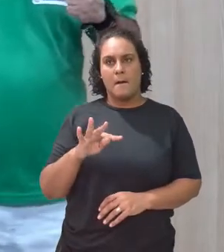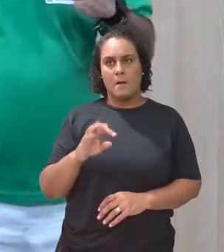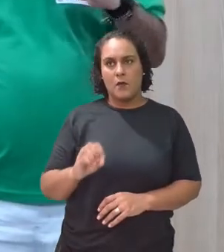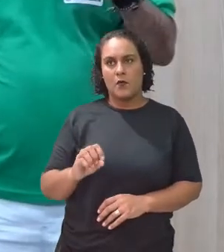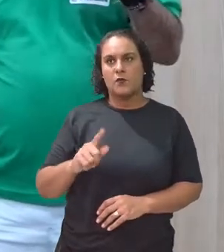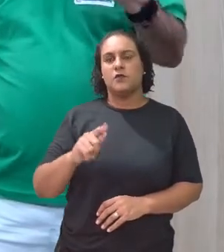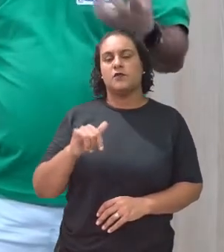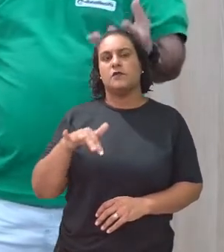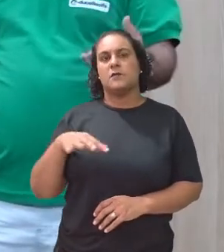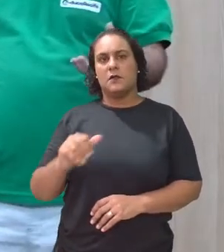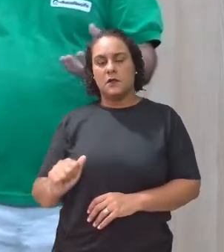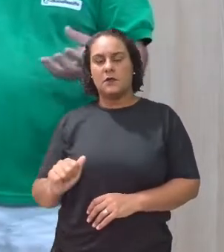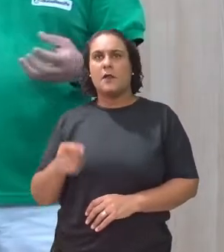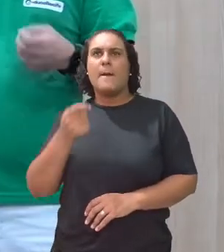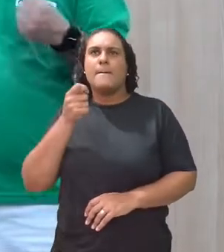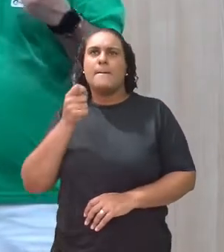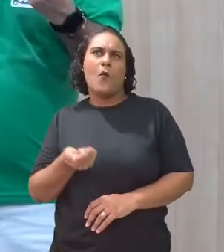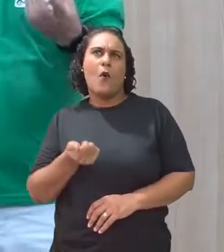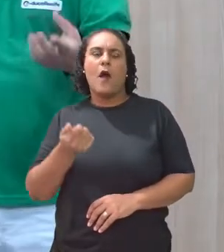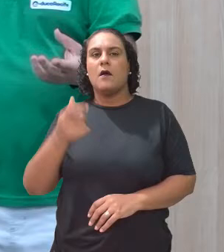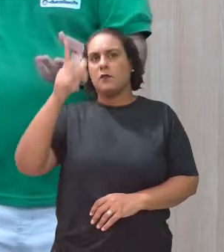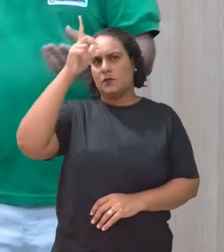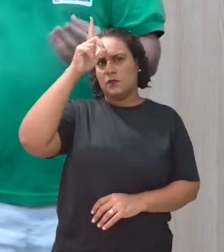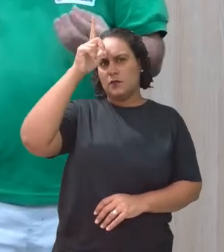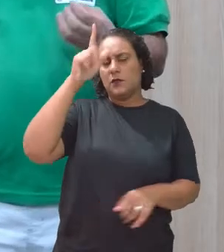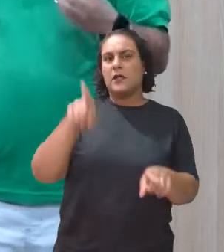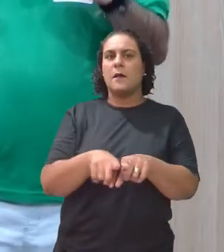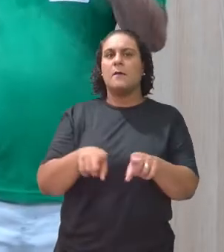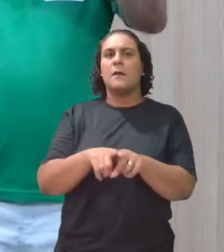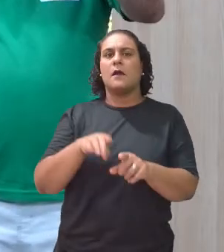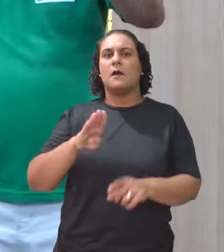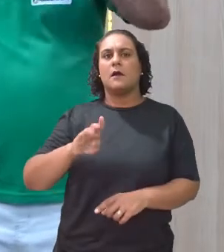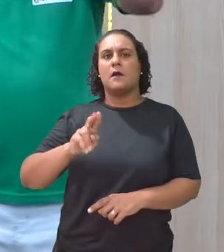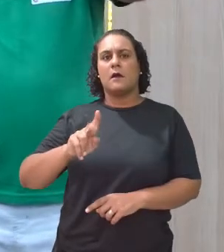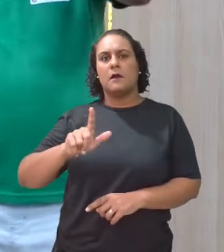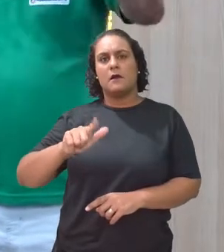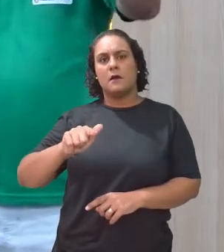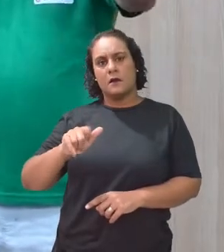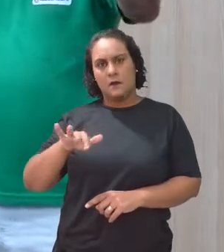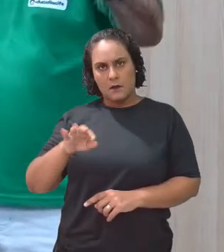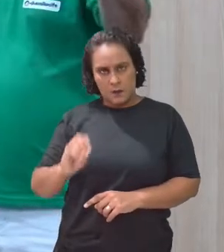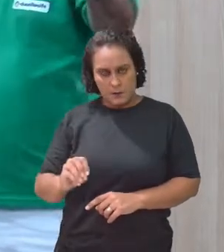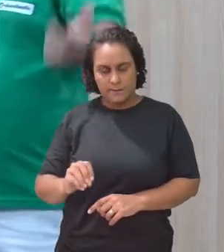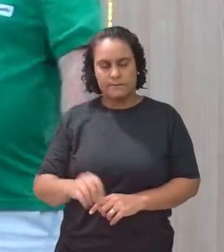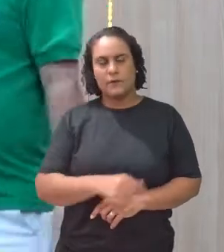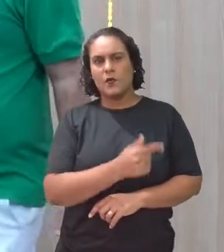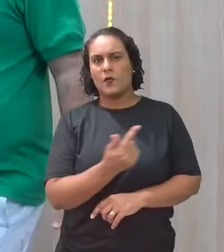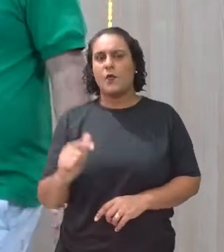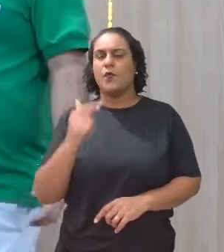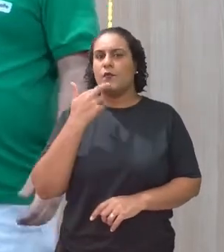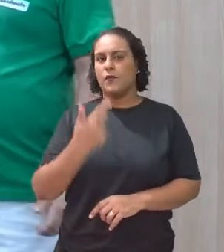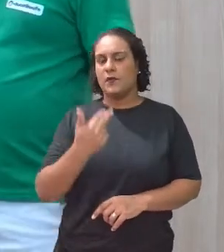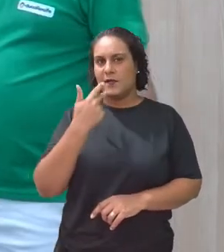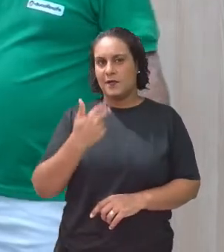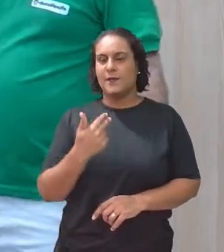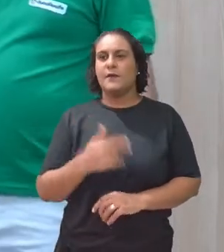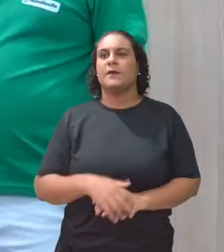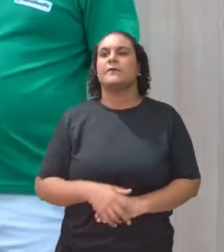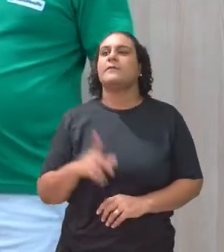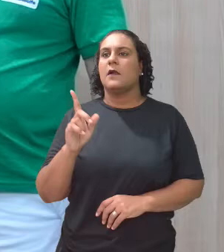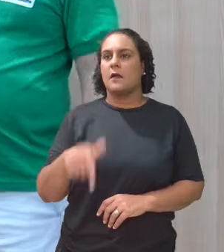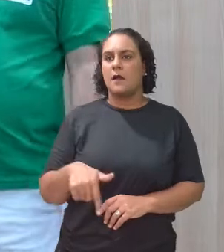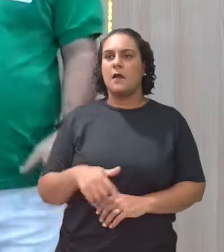por exemplo, do alemão, do búlgaro, certo? E outros idiomas. E eram